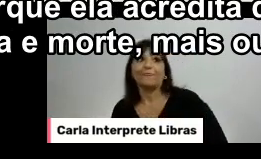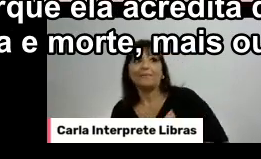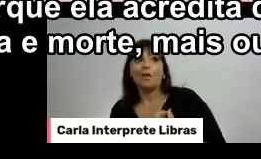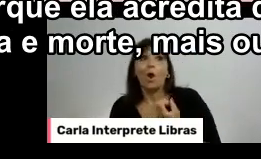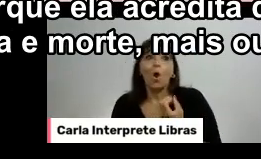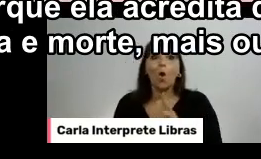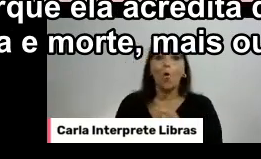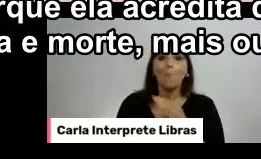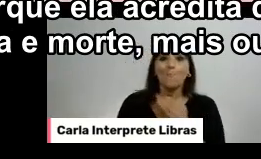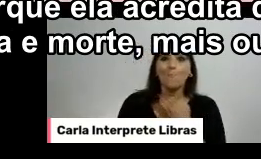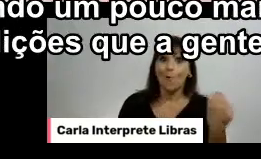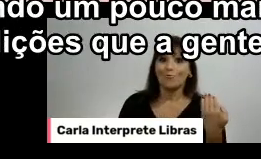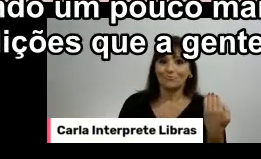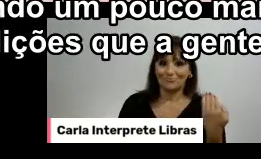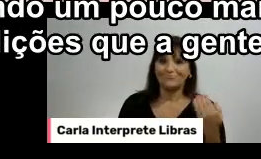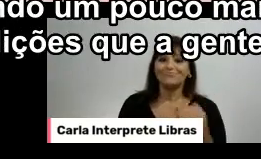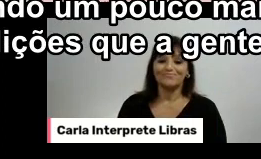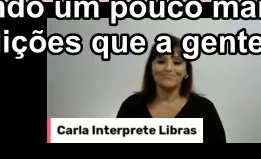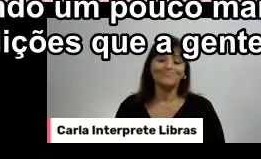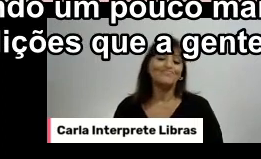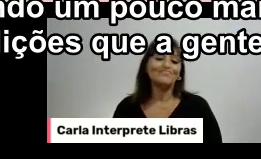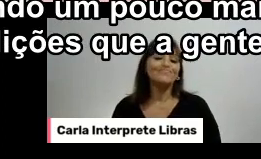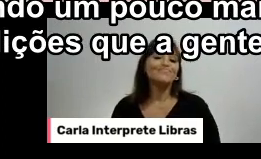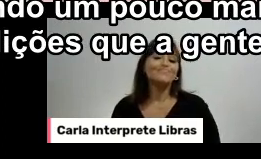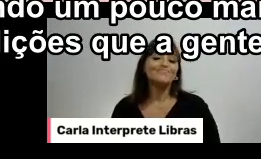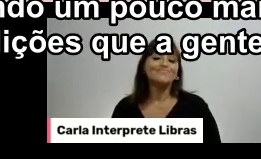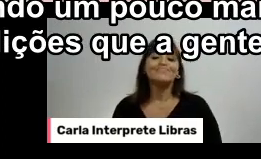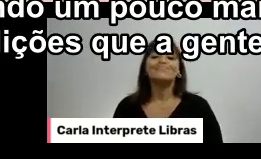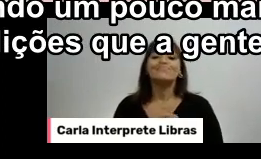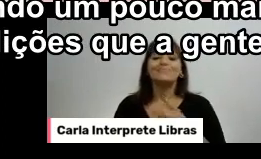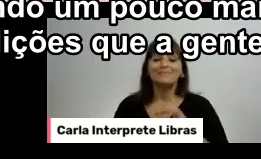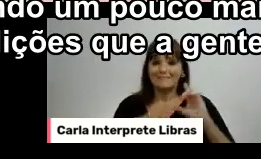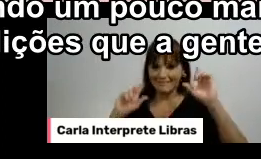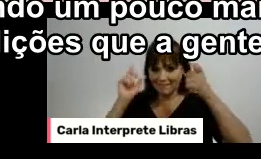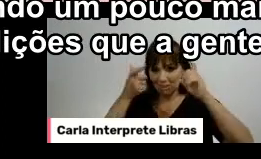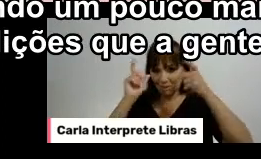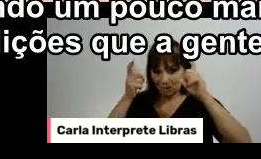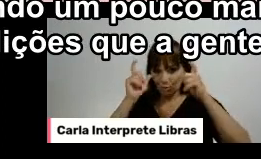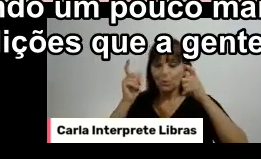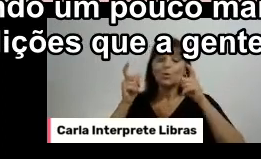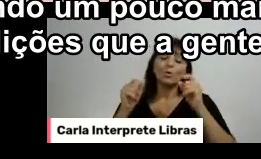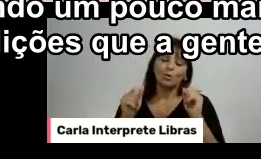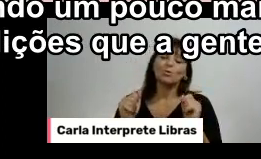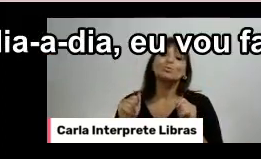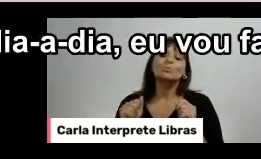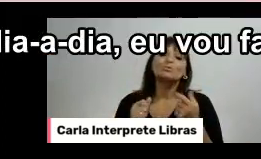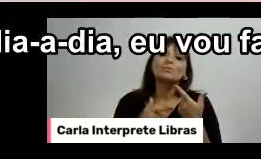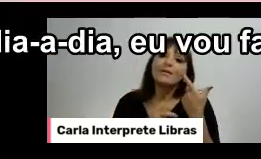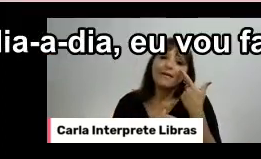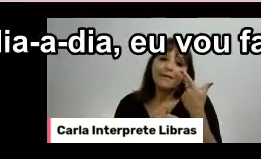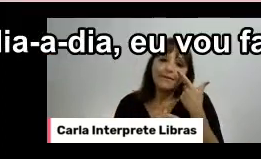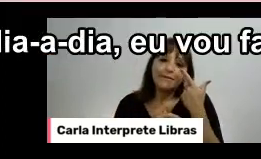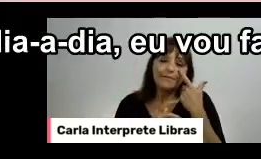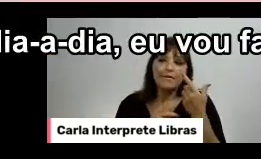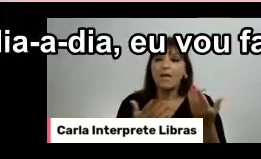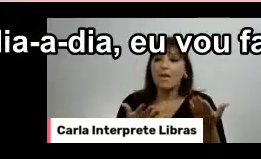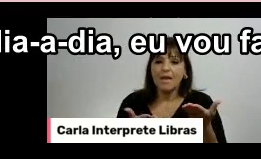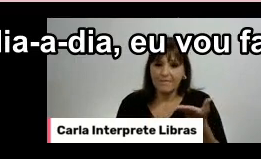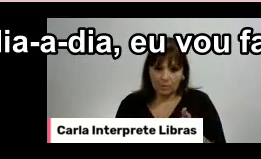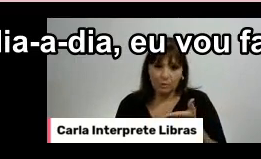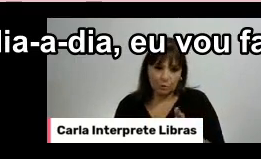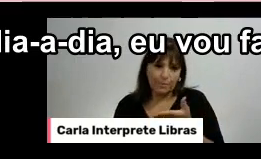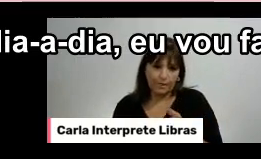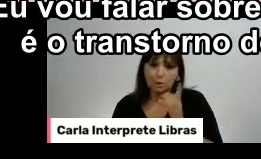sentido. Falando um pouco mais sobre os transtornos e condições que a gente mais vê com frequência no dia a dia, eu vou falar